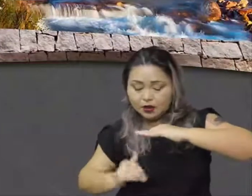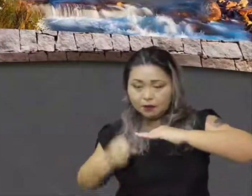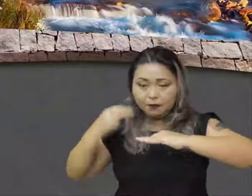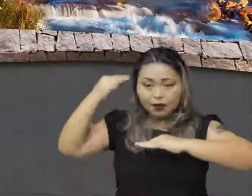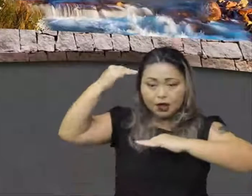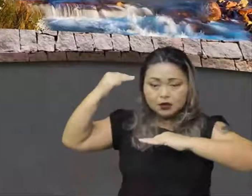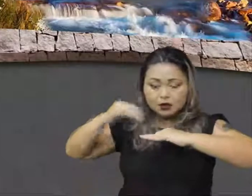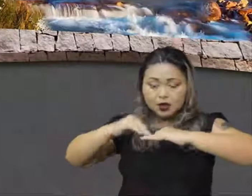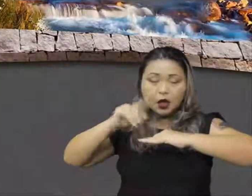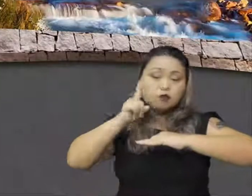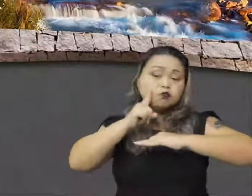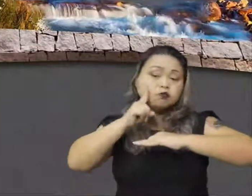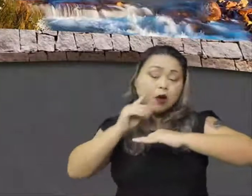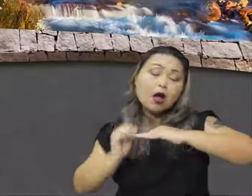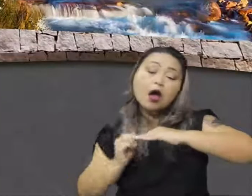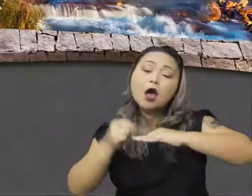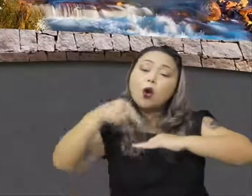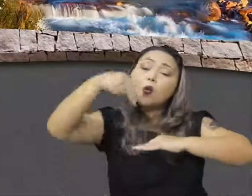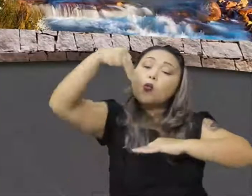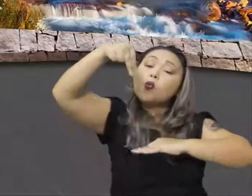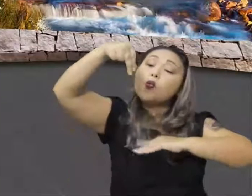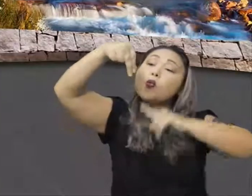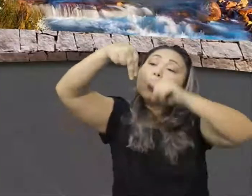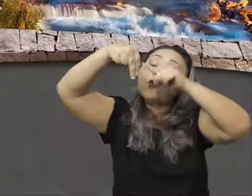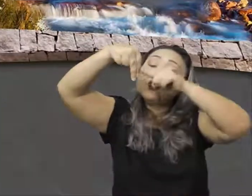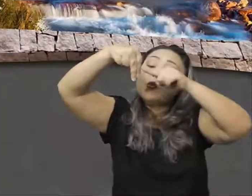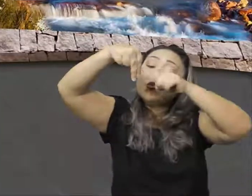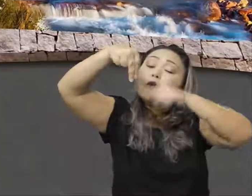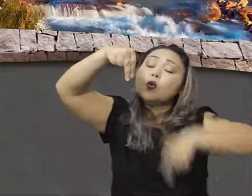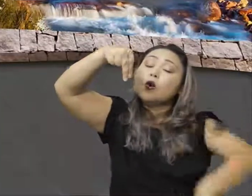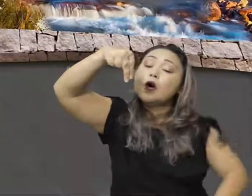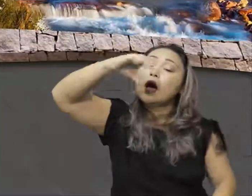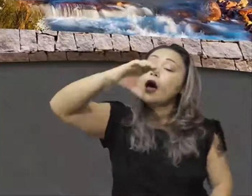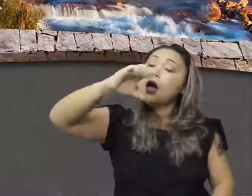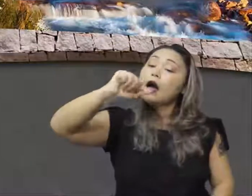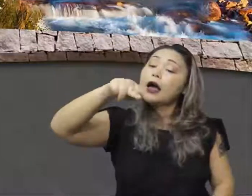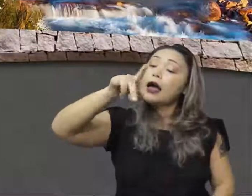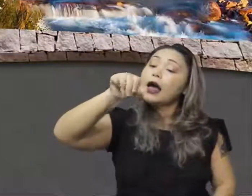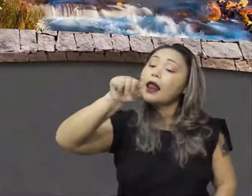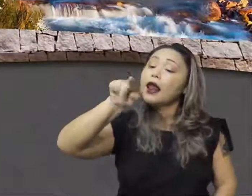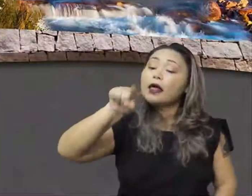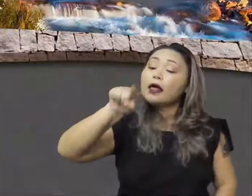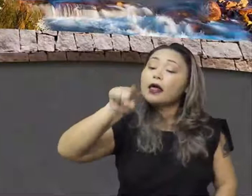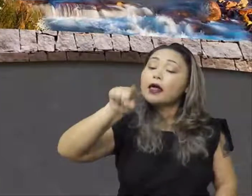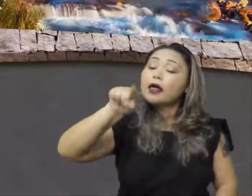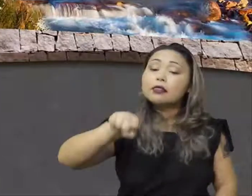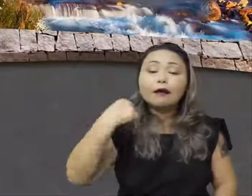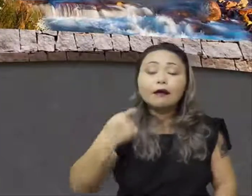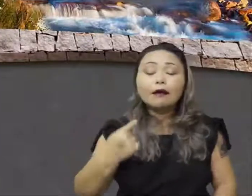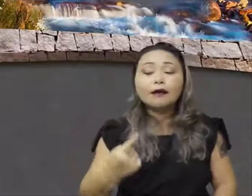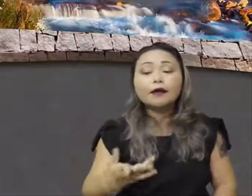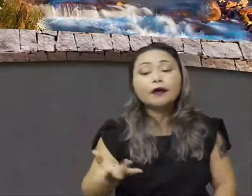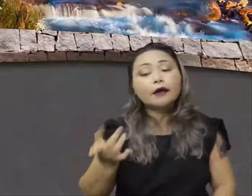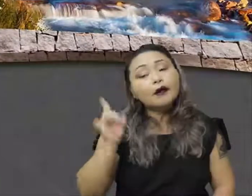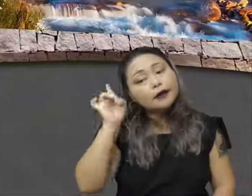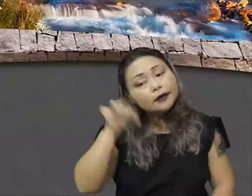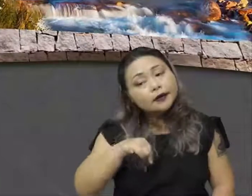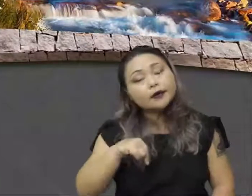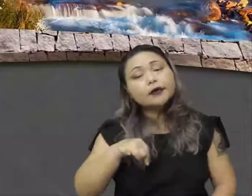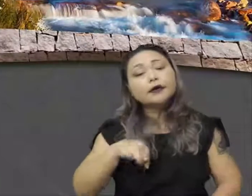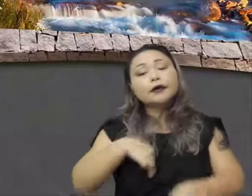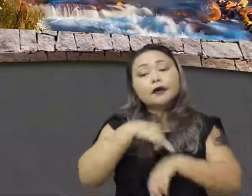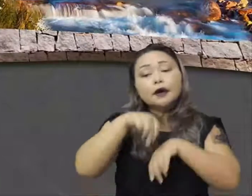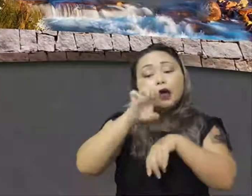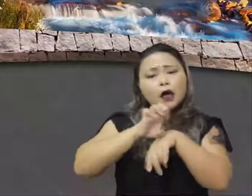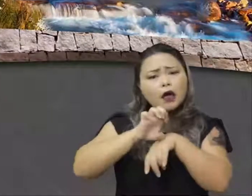querendo passar. E ao norte você tem o Canadá. Portanto, esse é o Estado-nação. Mas,